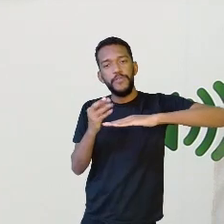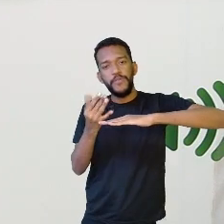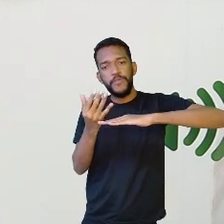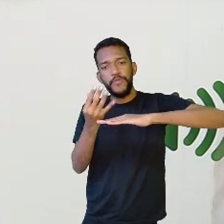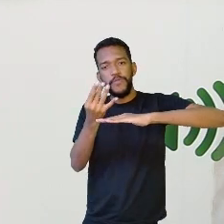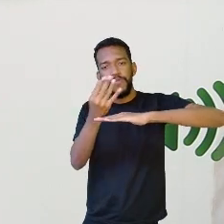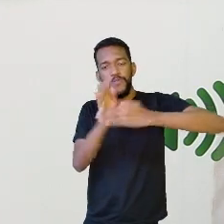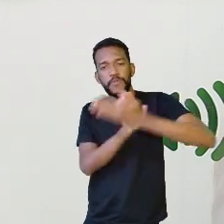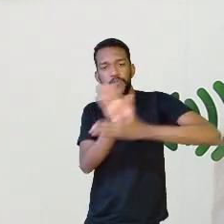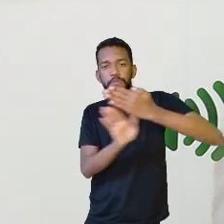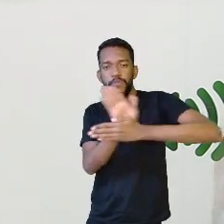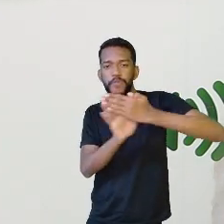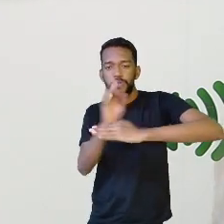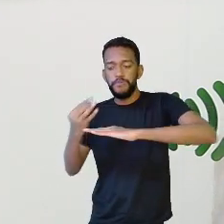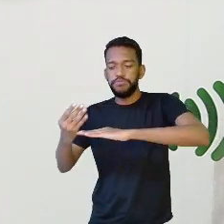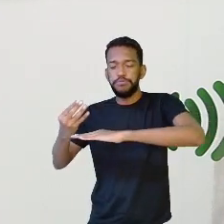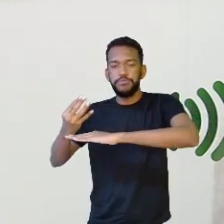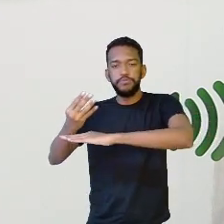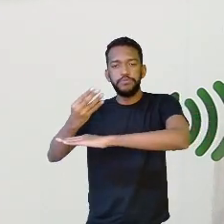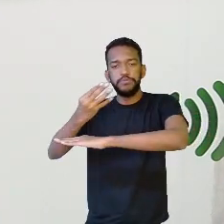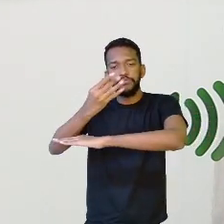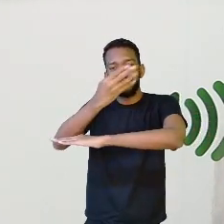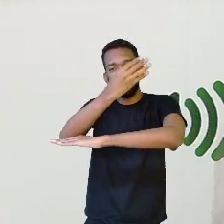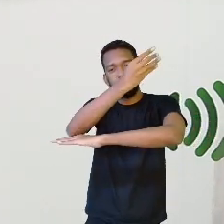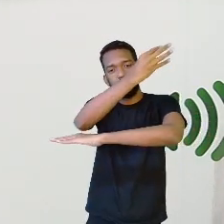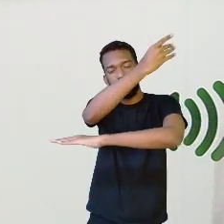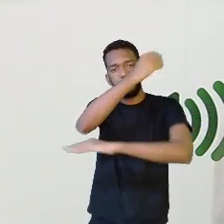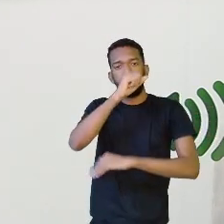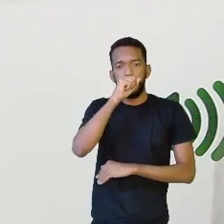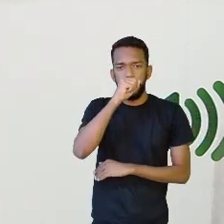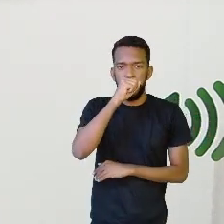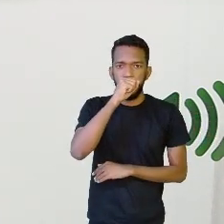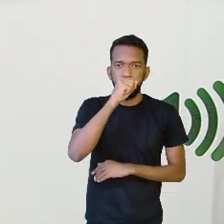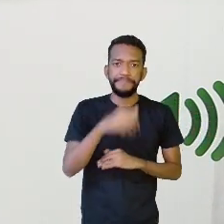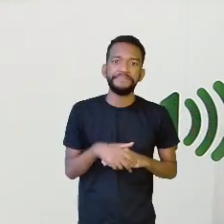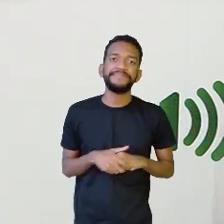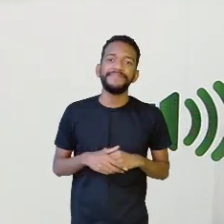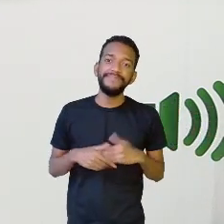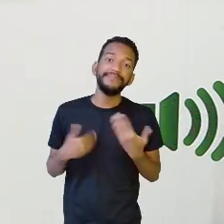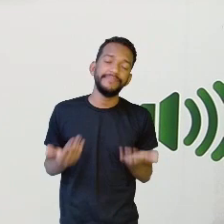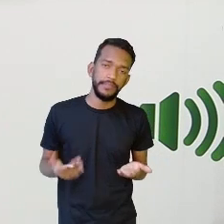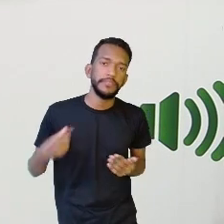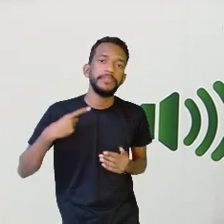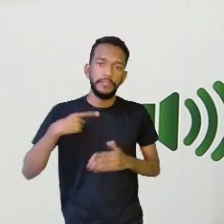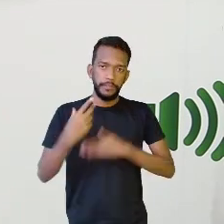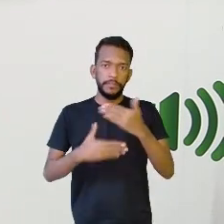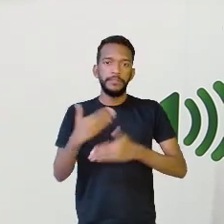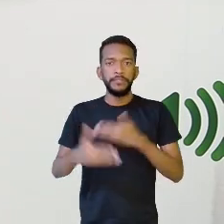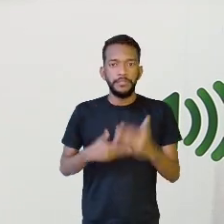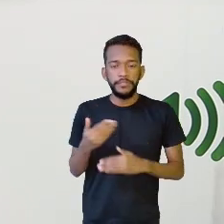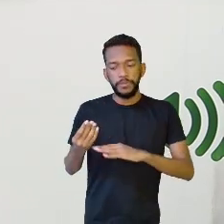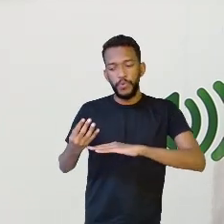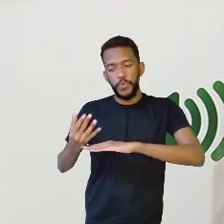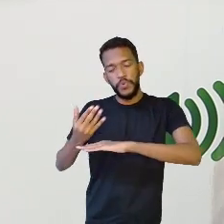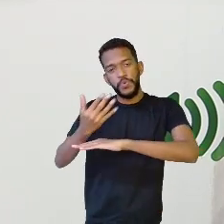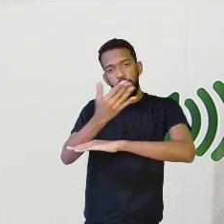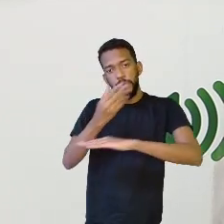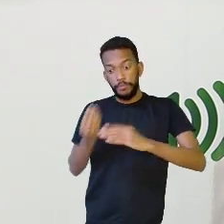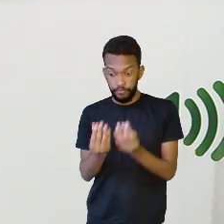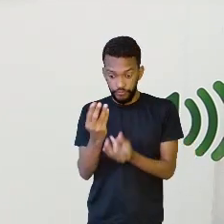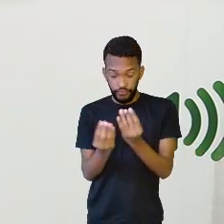Muita fumaça no ar, e aí chamava Maria Fumaça. Ou seja, era um processo de combustão que estava acontecendo